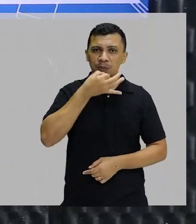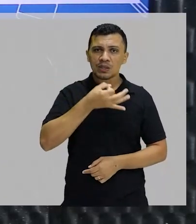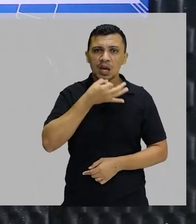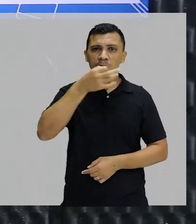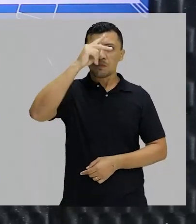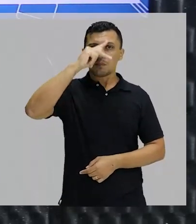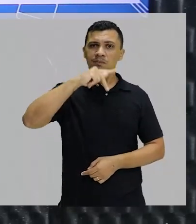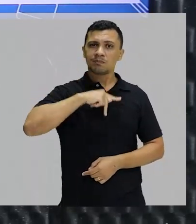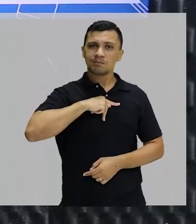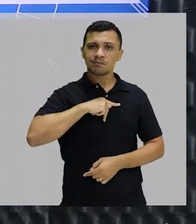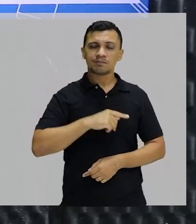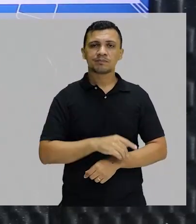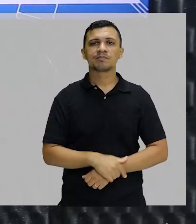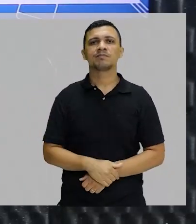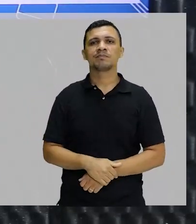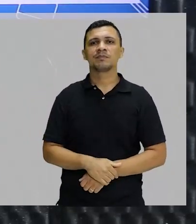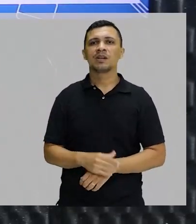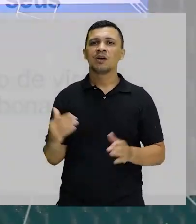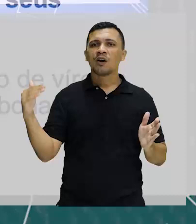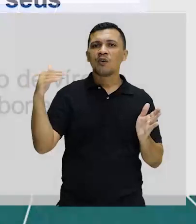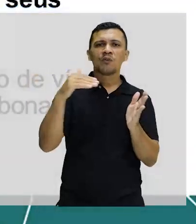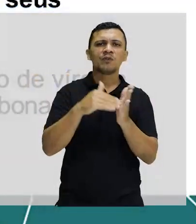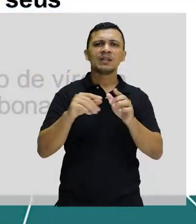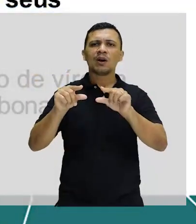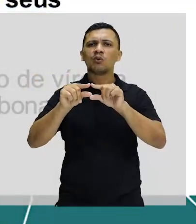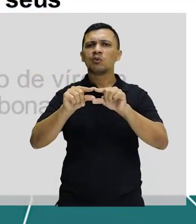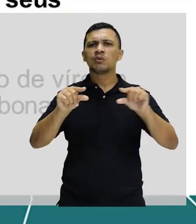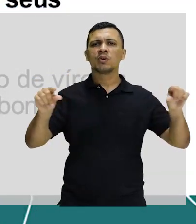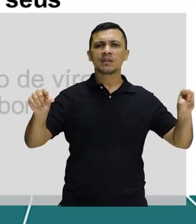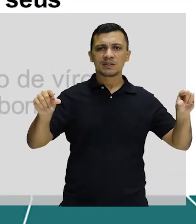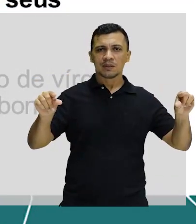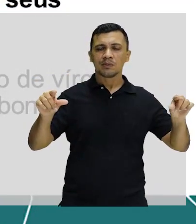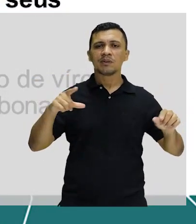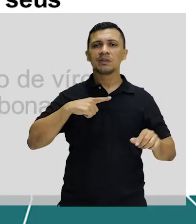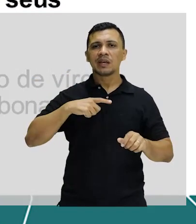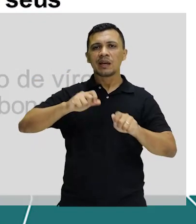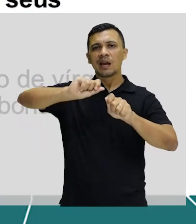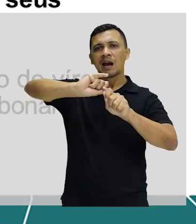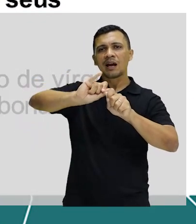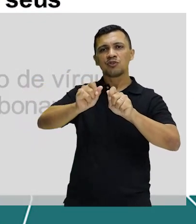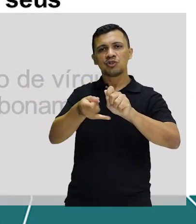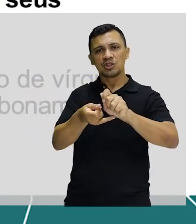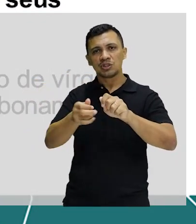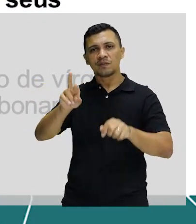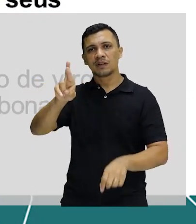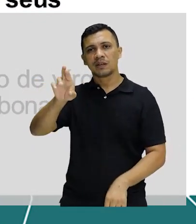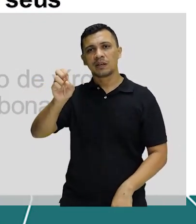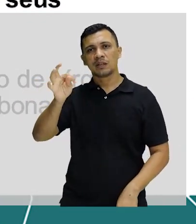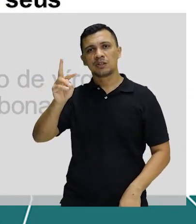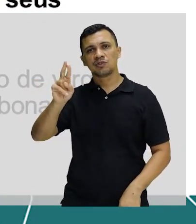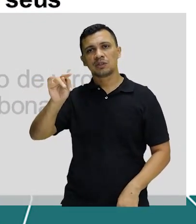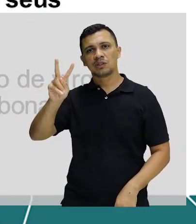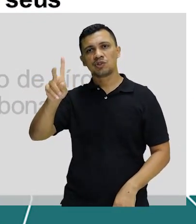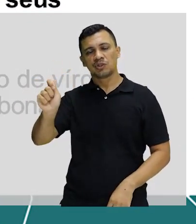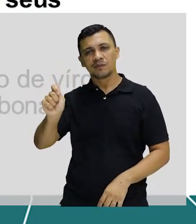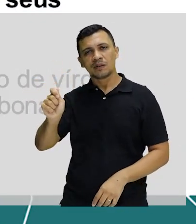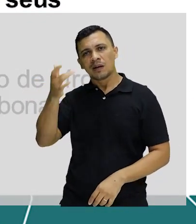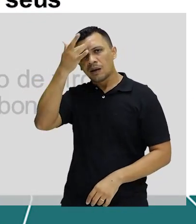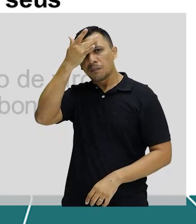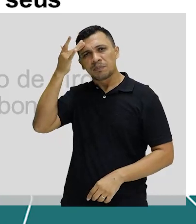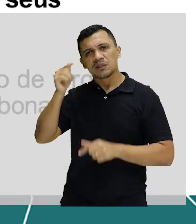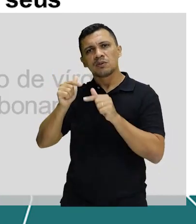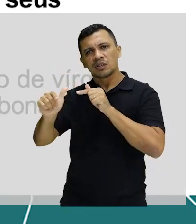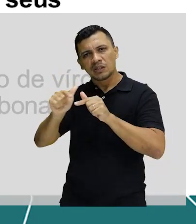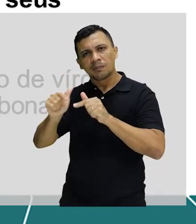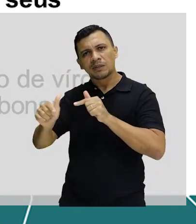pessoal. No final da oração, adjetiva restritiva, os trabalhadores que felizmente conseguiram manter